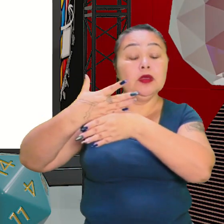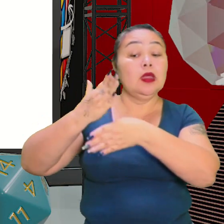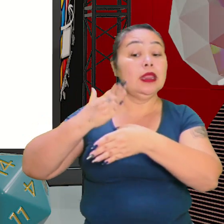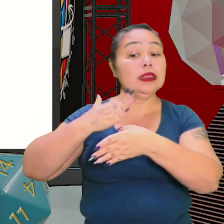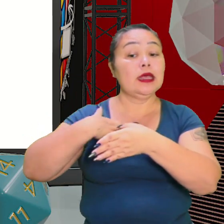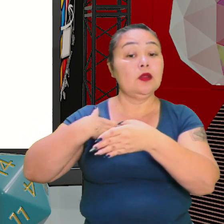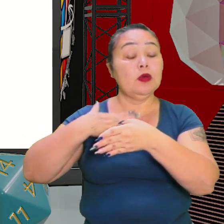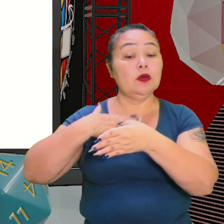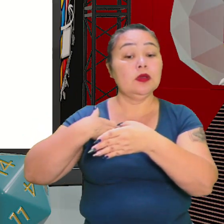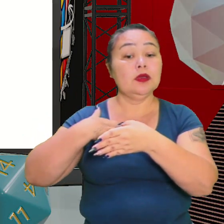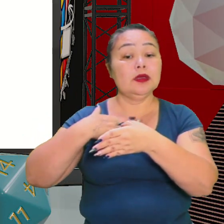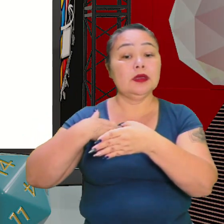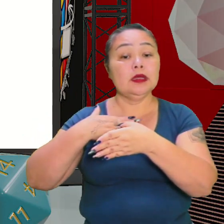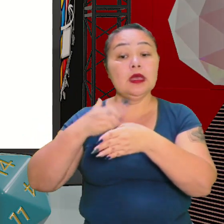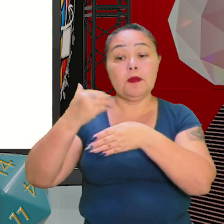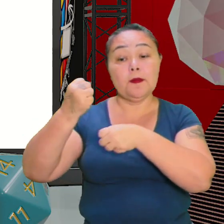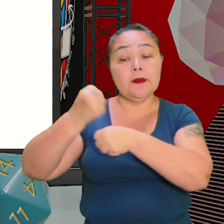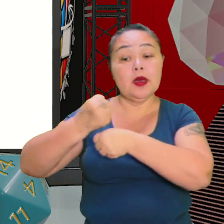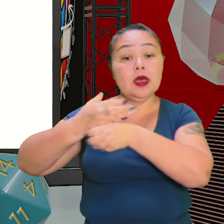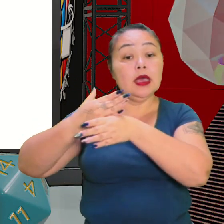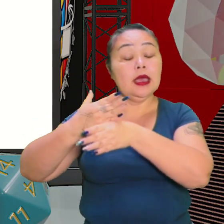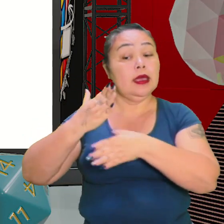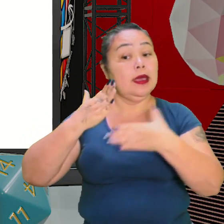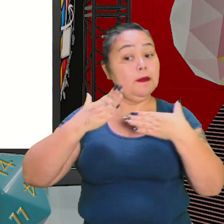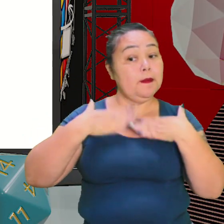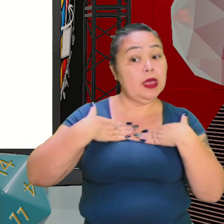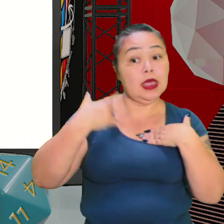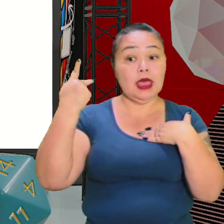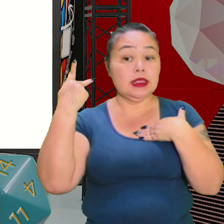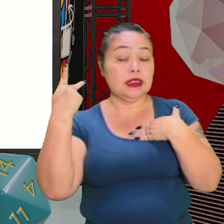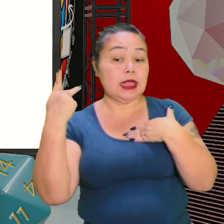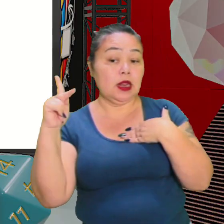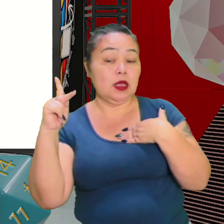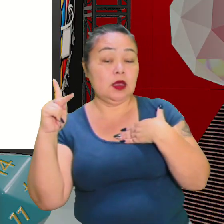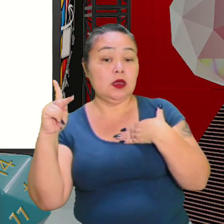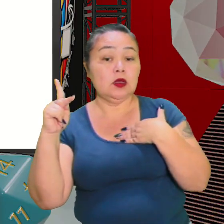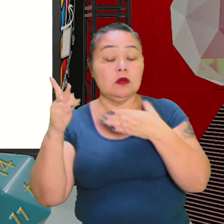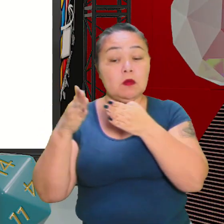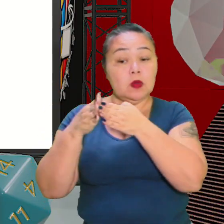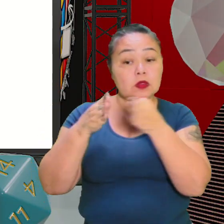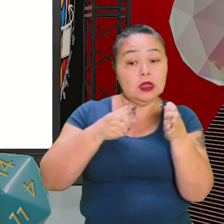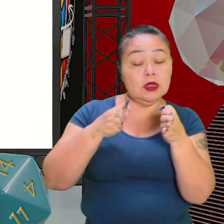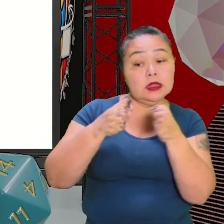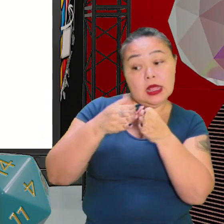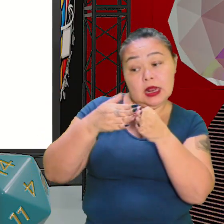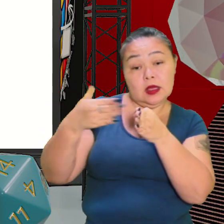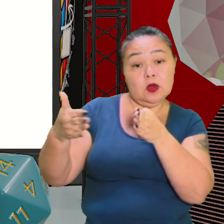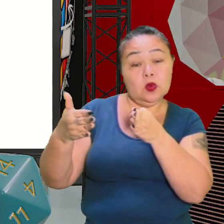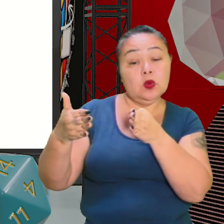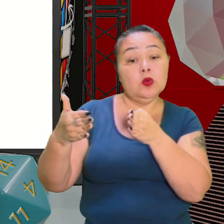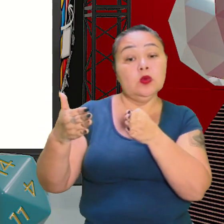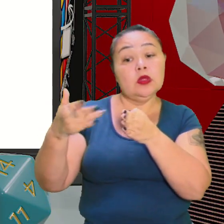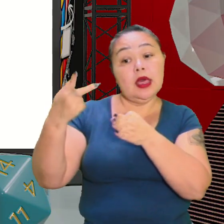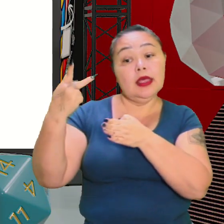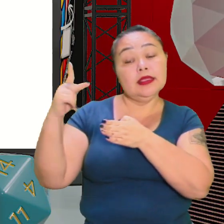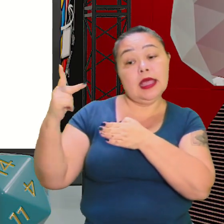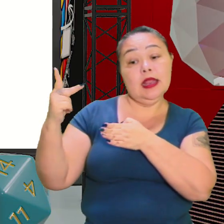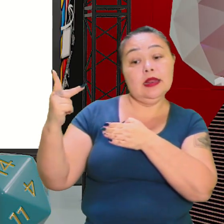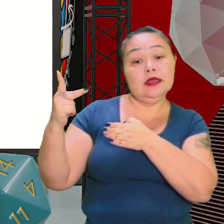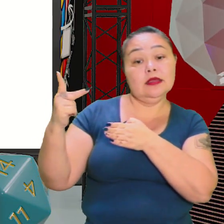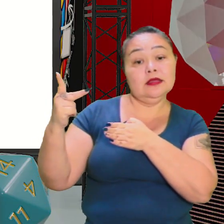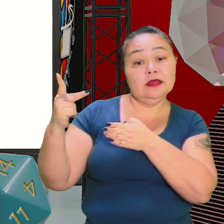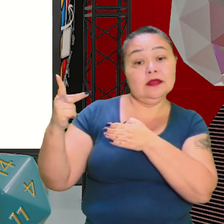muro está no meio aqui. Esse muro é meu e é dele. Se o muro invadiu para o terreno dele, o muro é